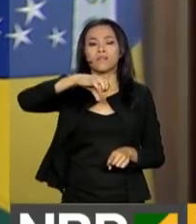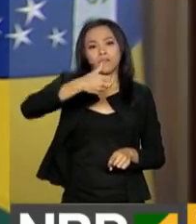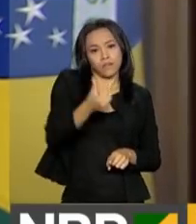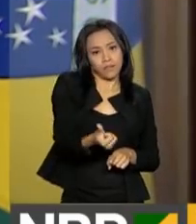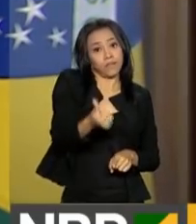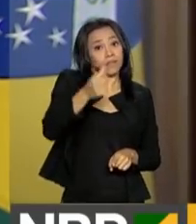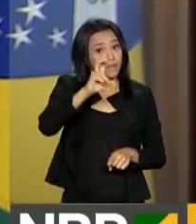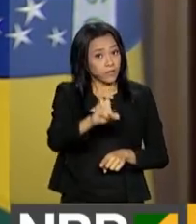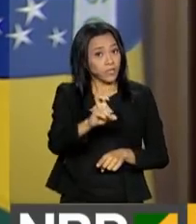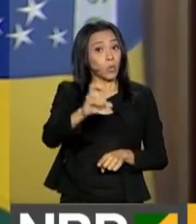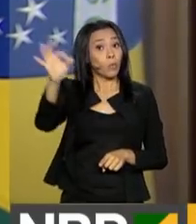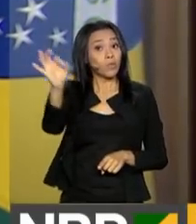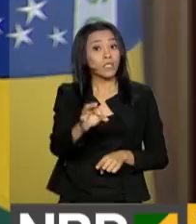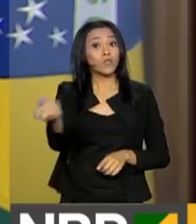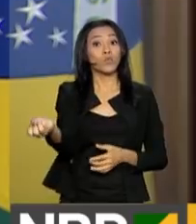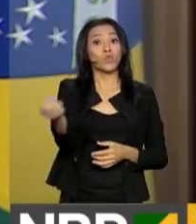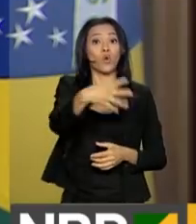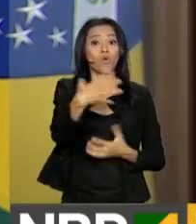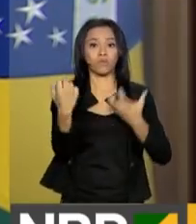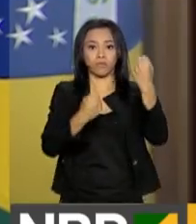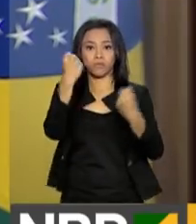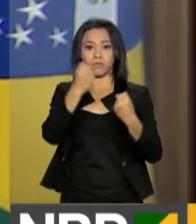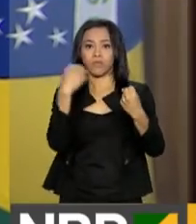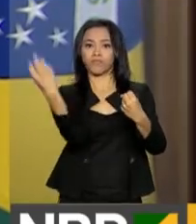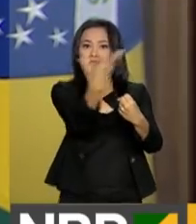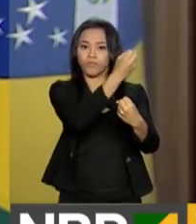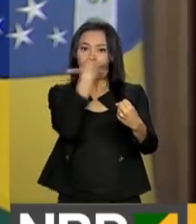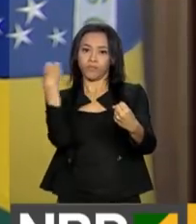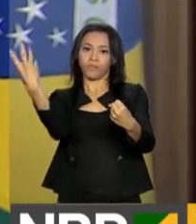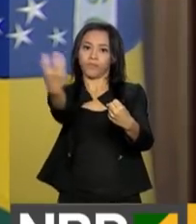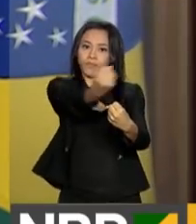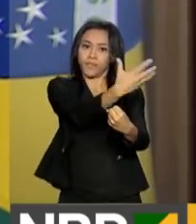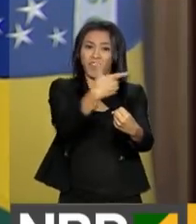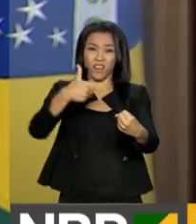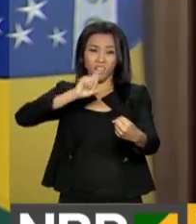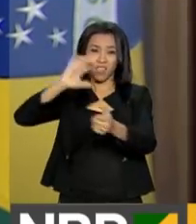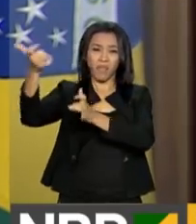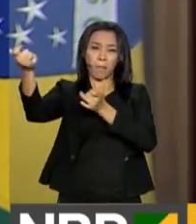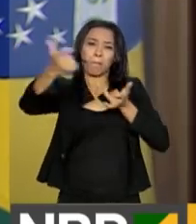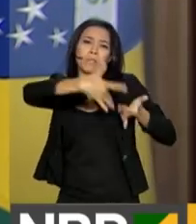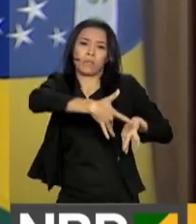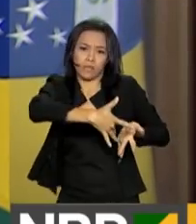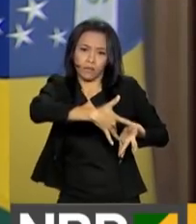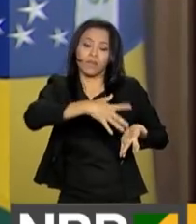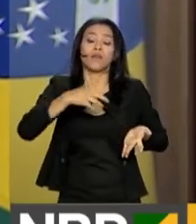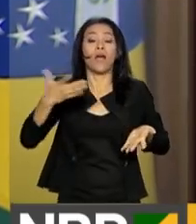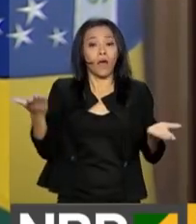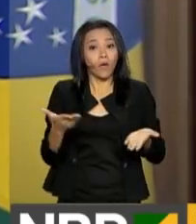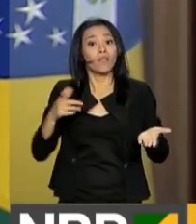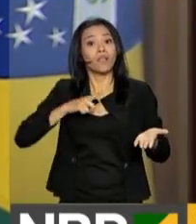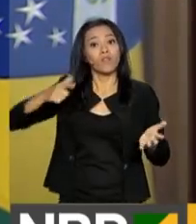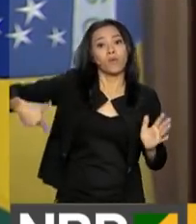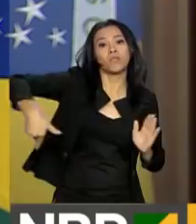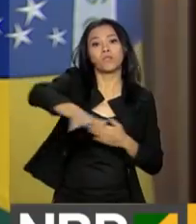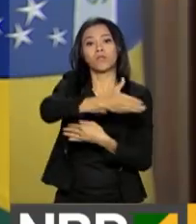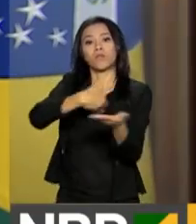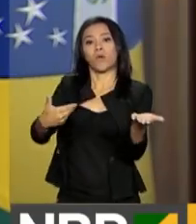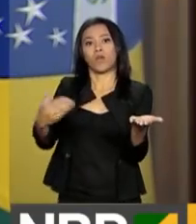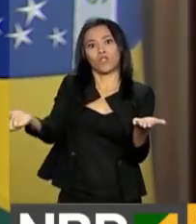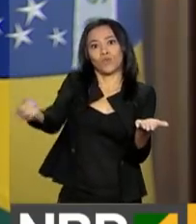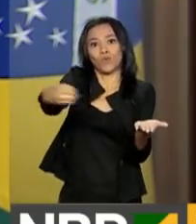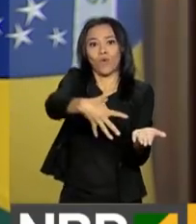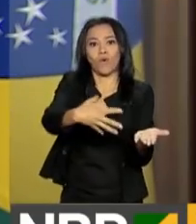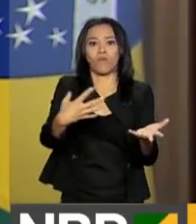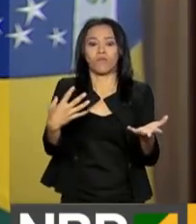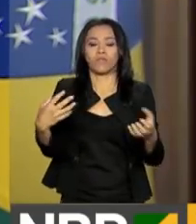exemplo da frota de ambulâncias mas ambos estavam praticamente desativadas e houve uma renovação e 65% ou